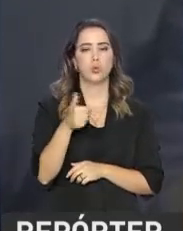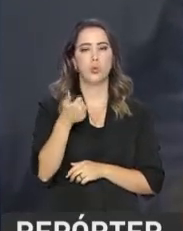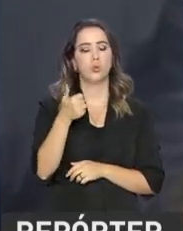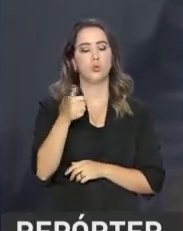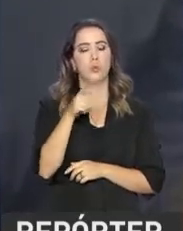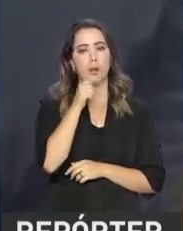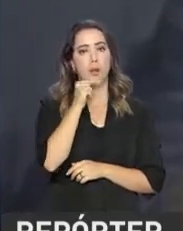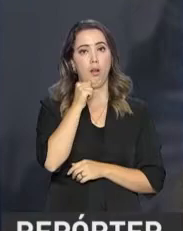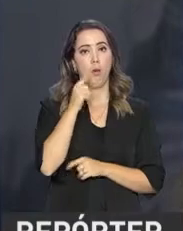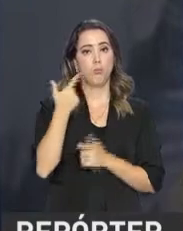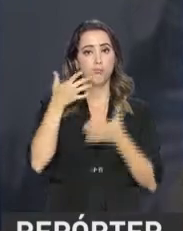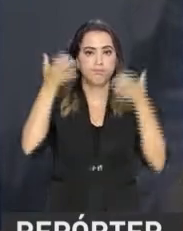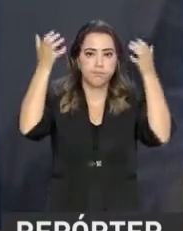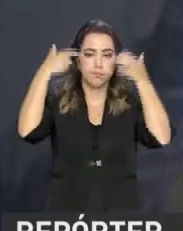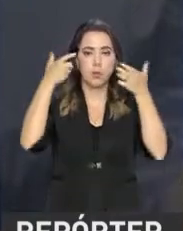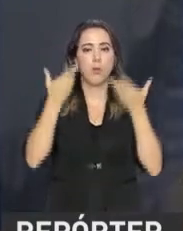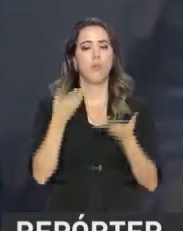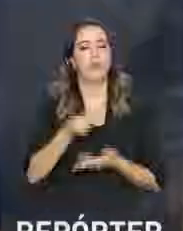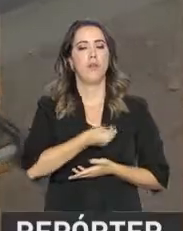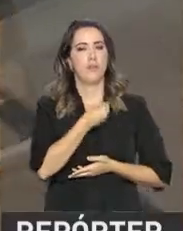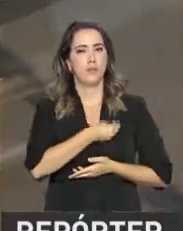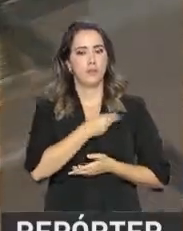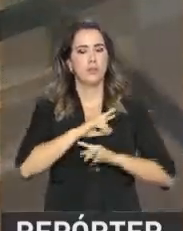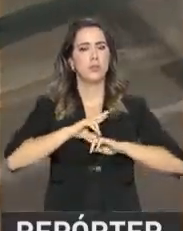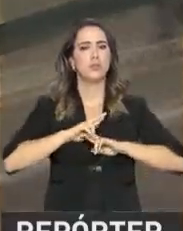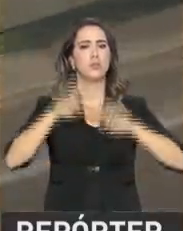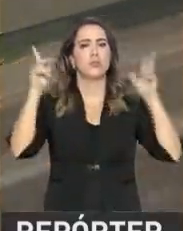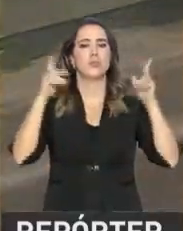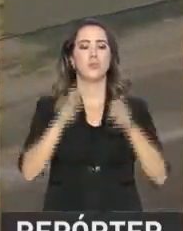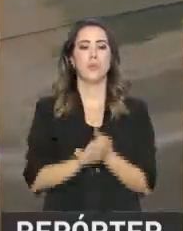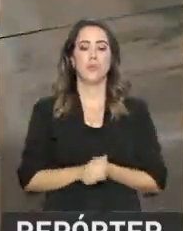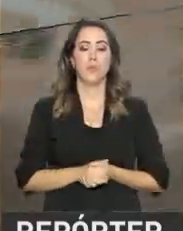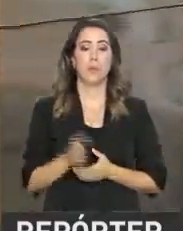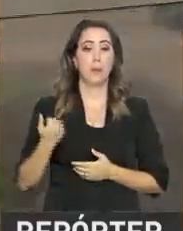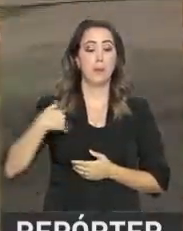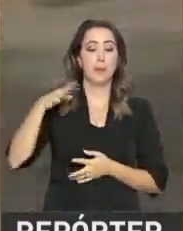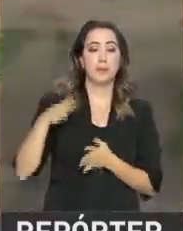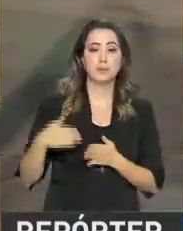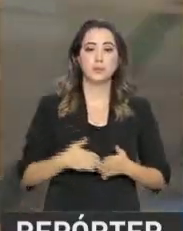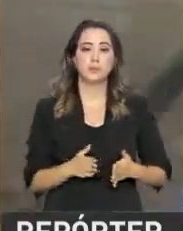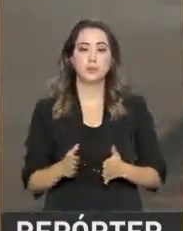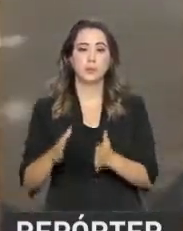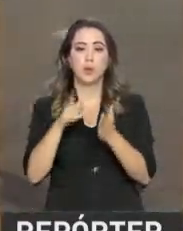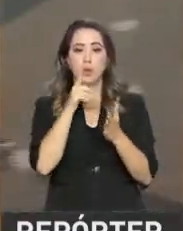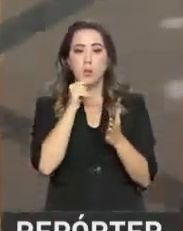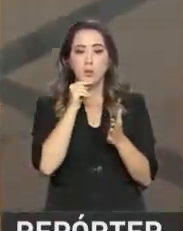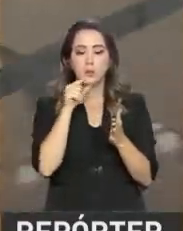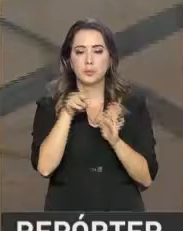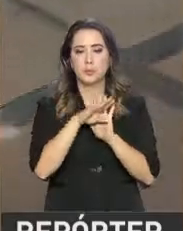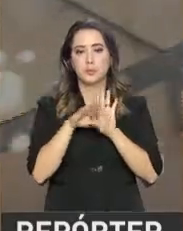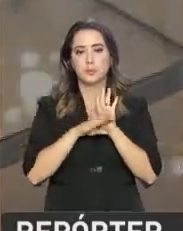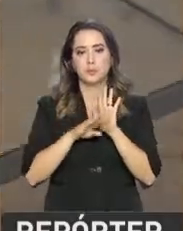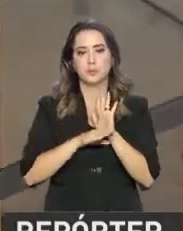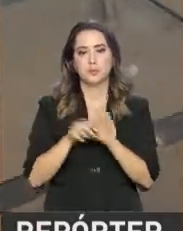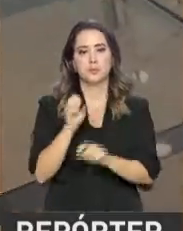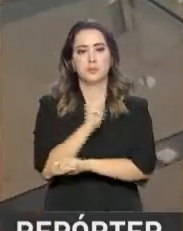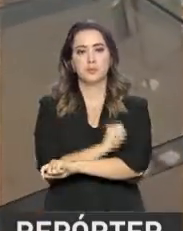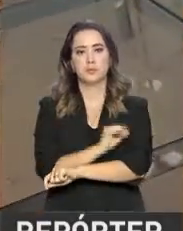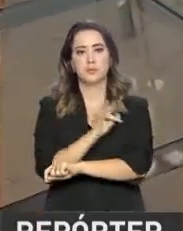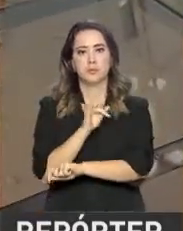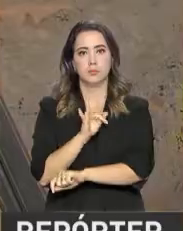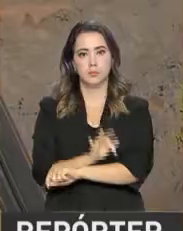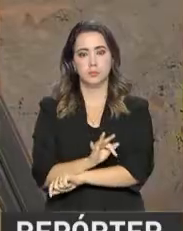vai fazer a diferença na vida delas como um todo. Mais do que levar o abastecimento de água, o projeto de transposição do Rio